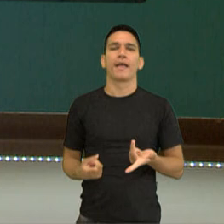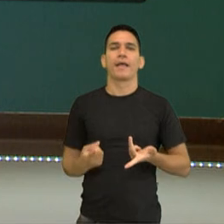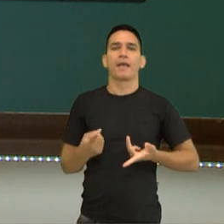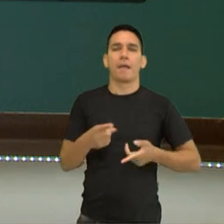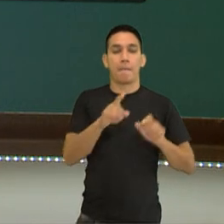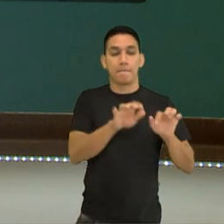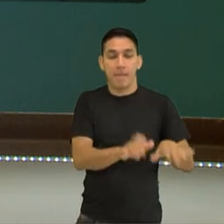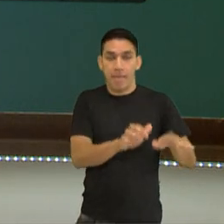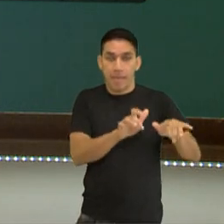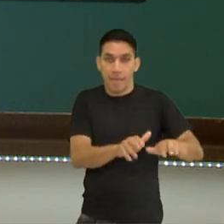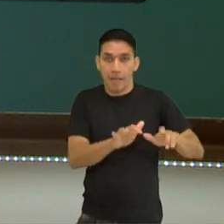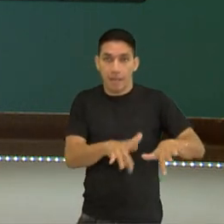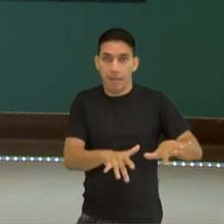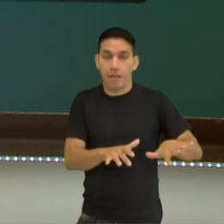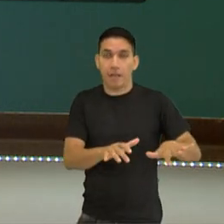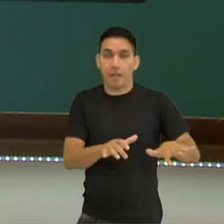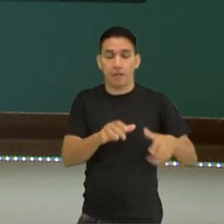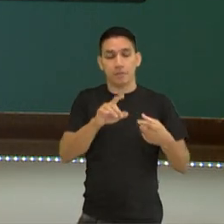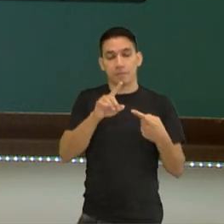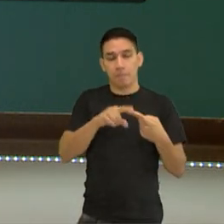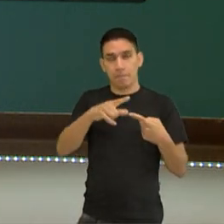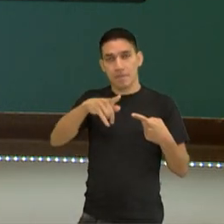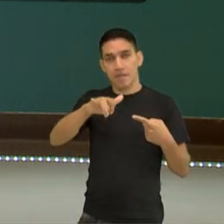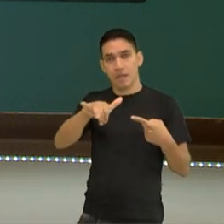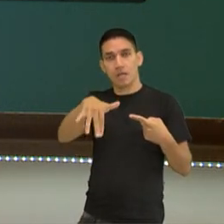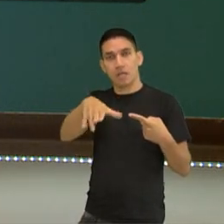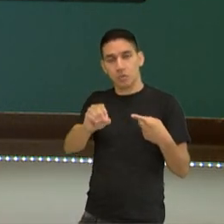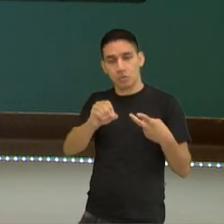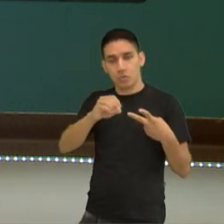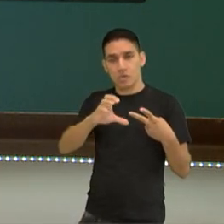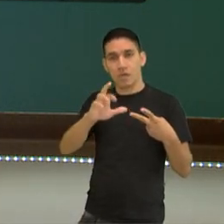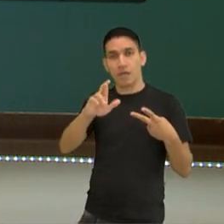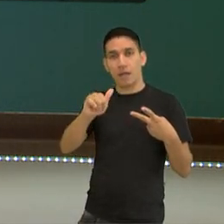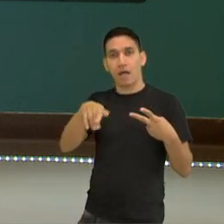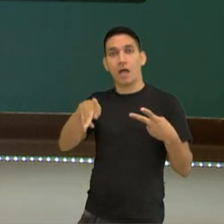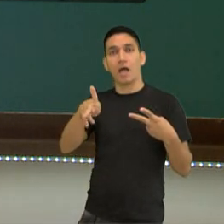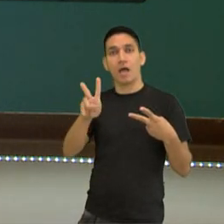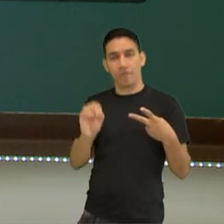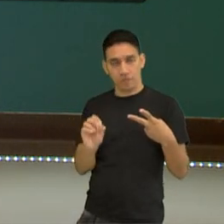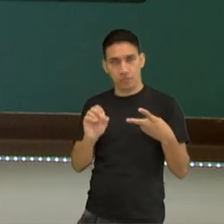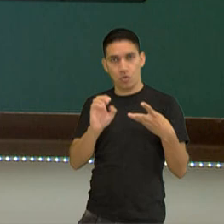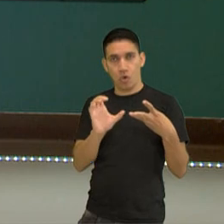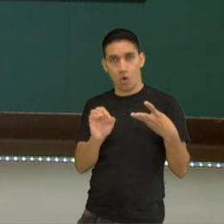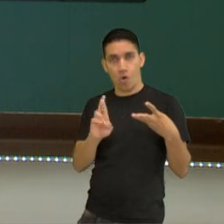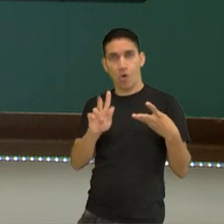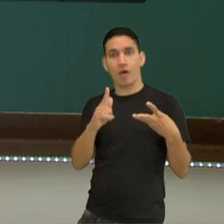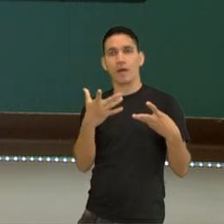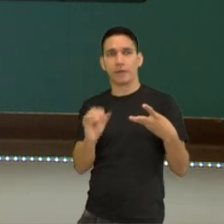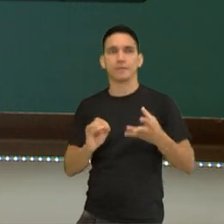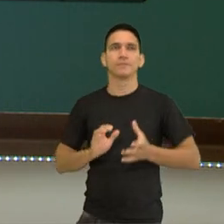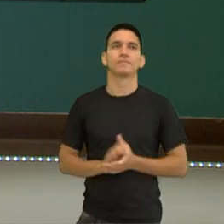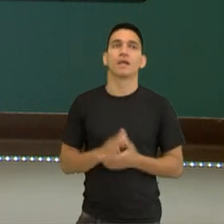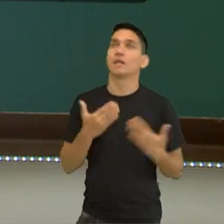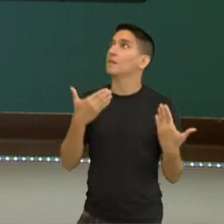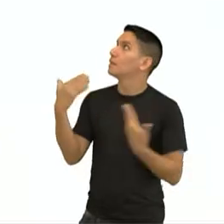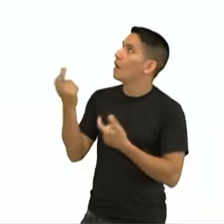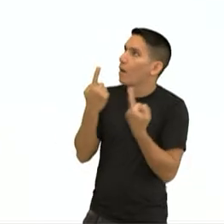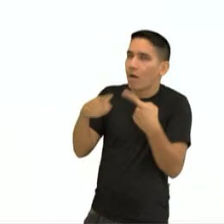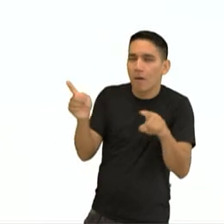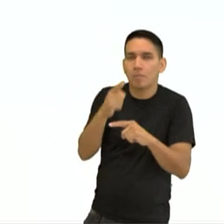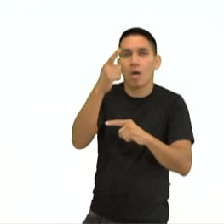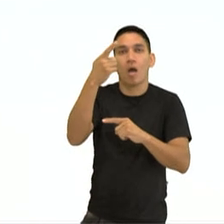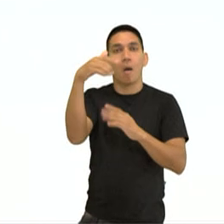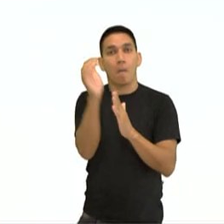o piano, ou cravo, ou órgão, né? Então, assim, música barroca de maior extensão, fecunda, revolucionária, é